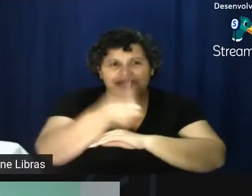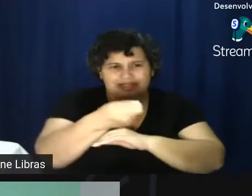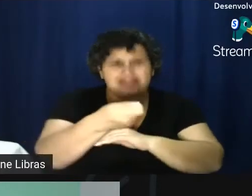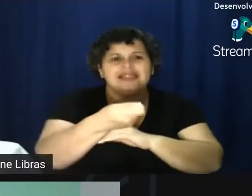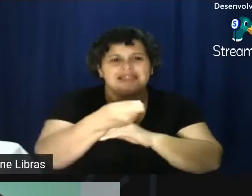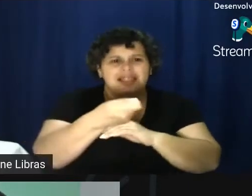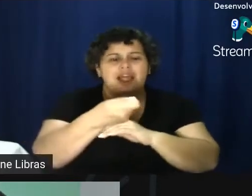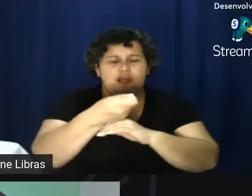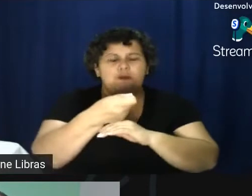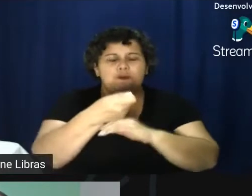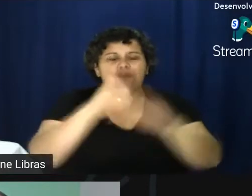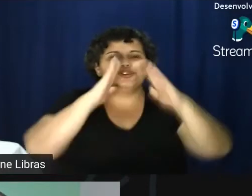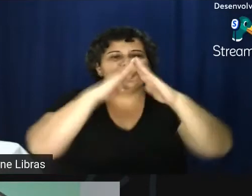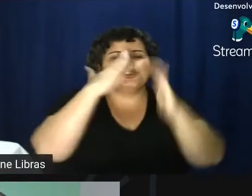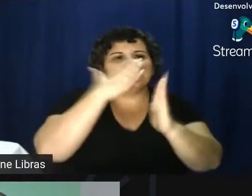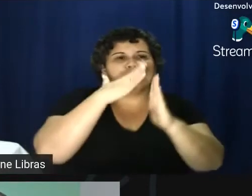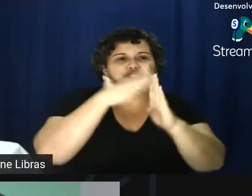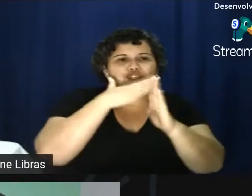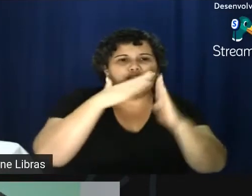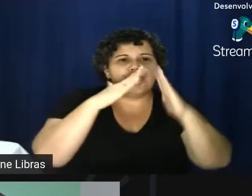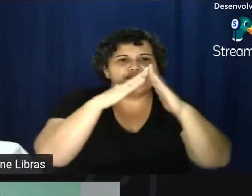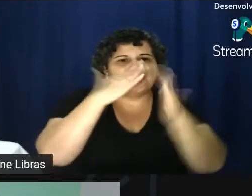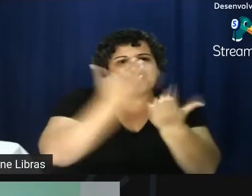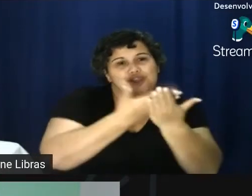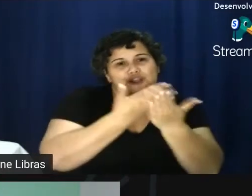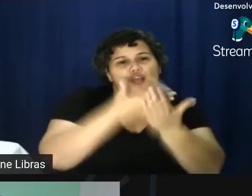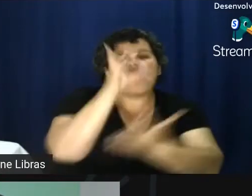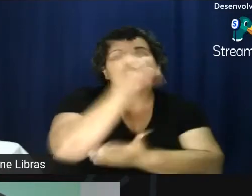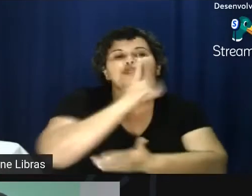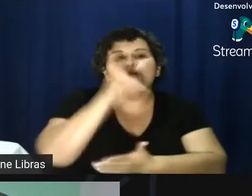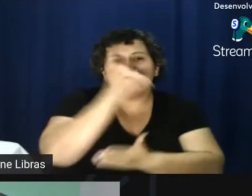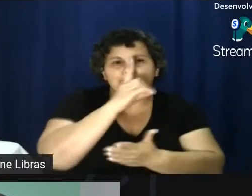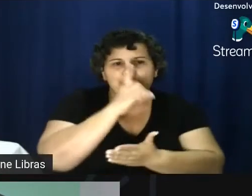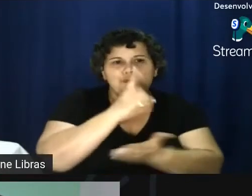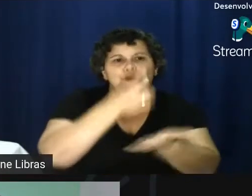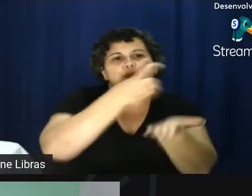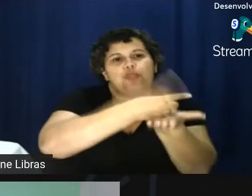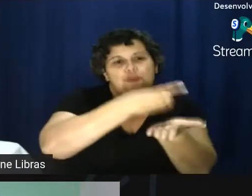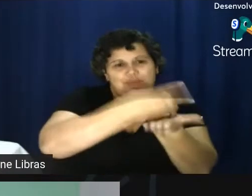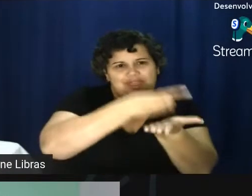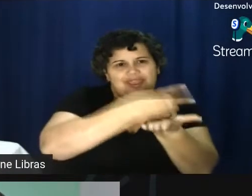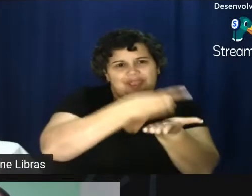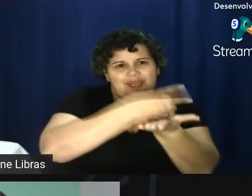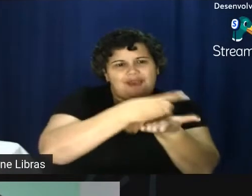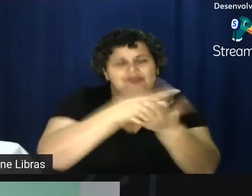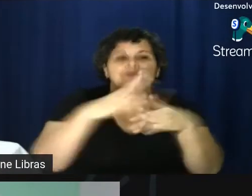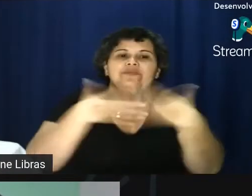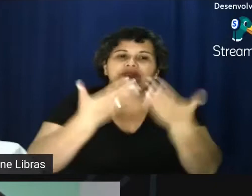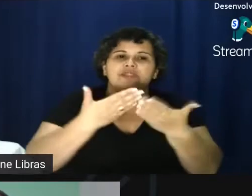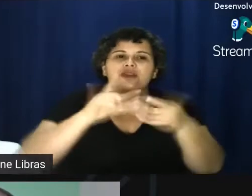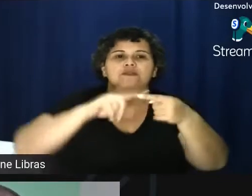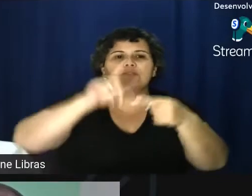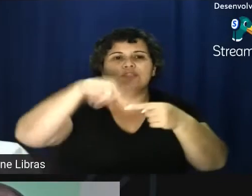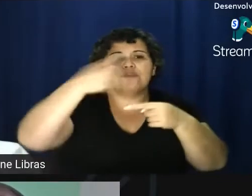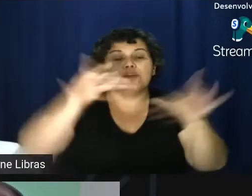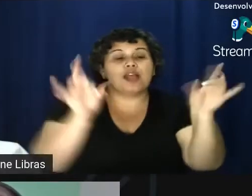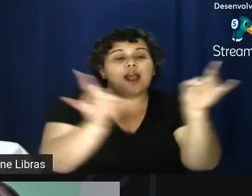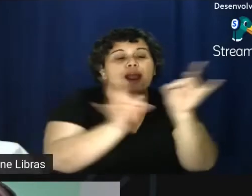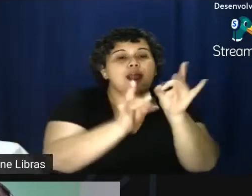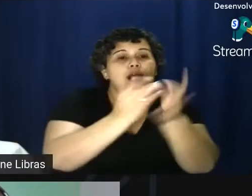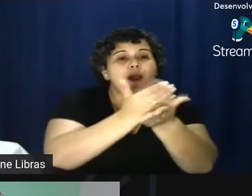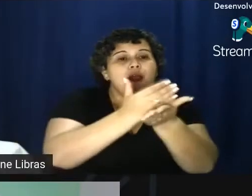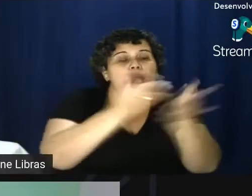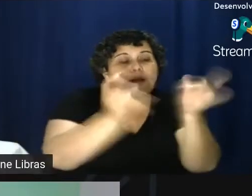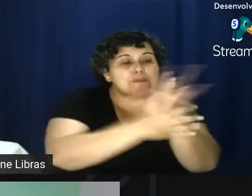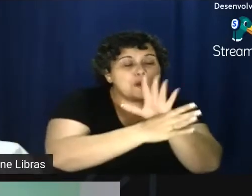dominical. E depois começou o culto. E a intérprete não foi, a intérprete estava